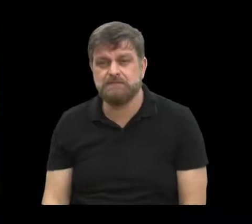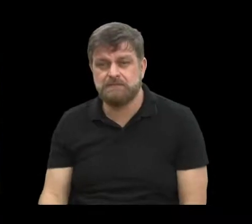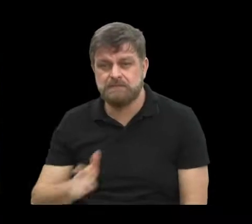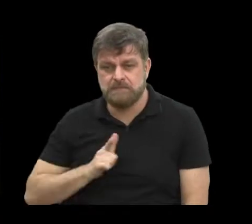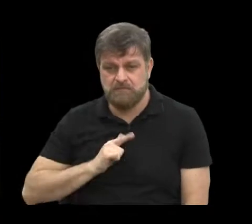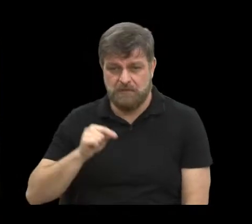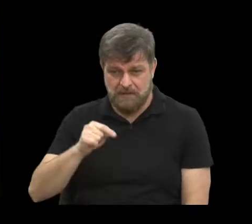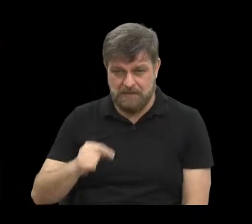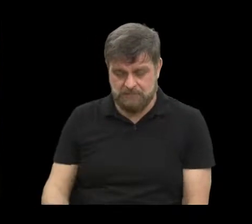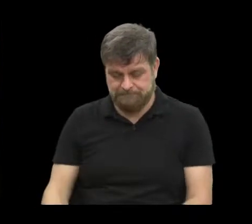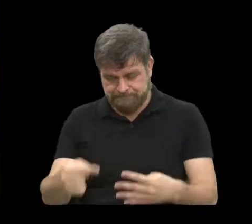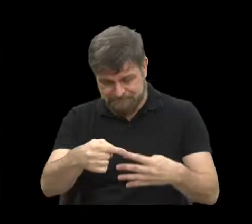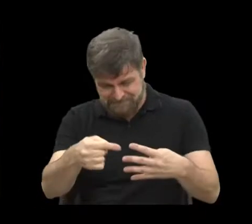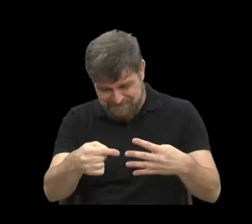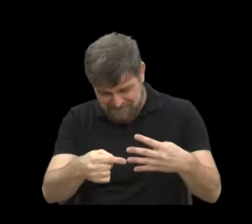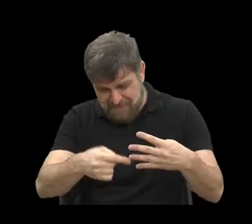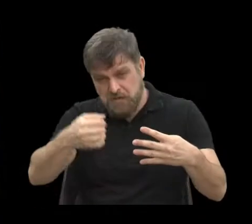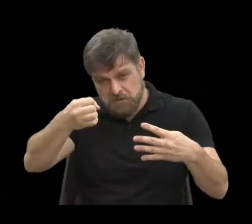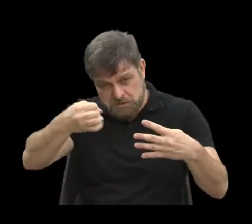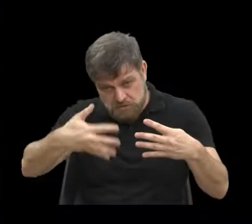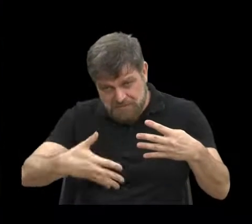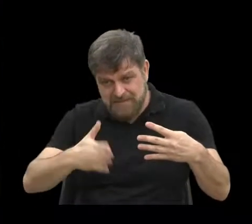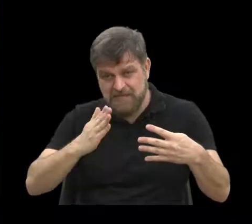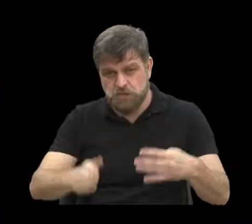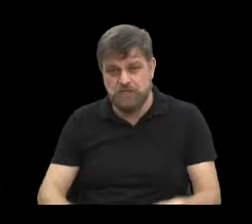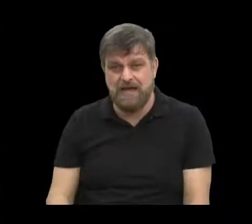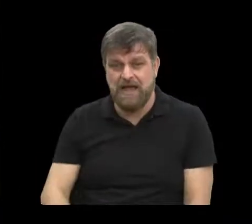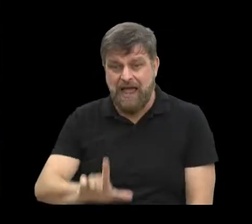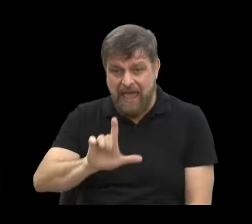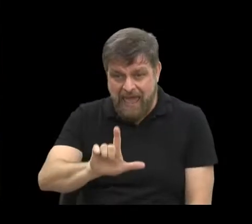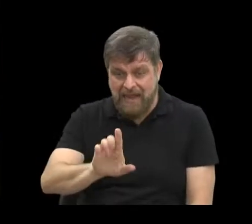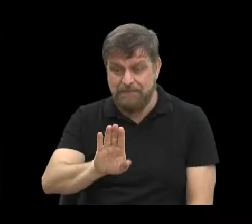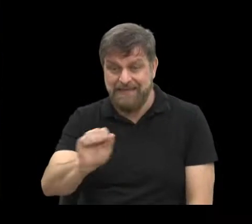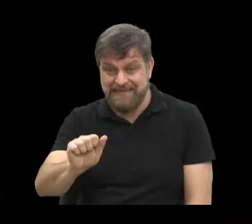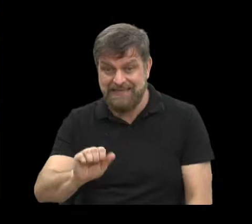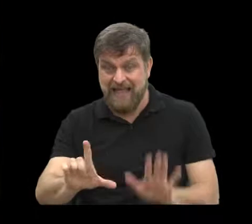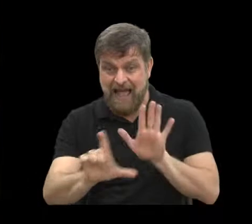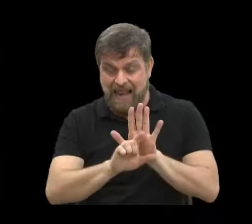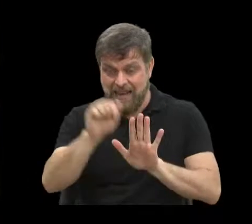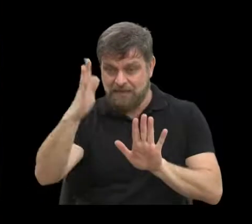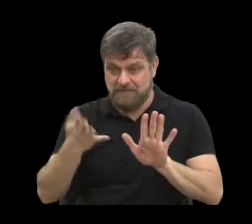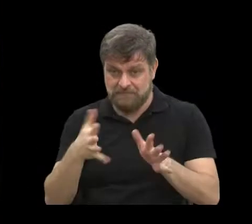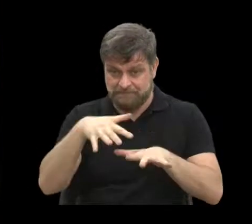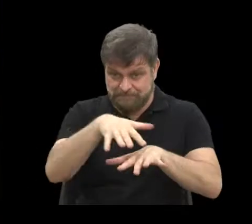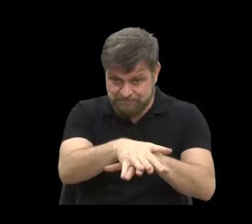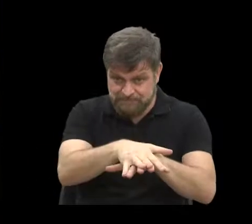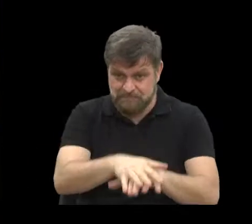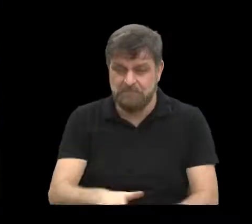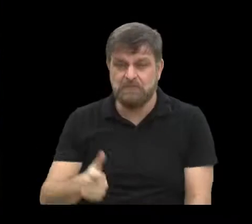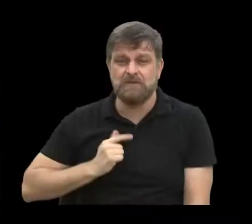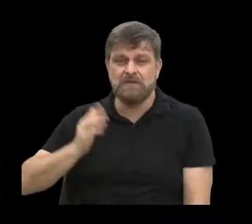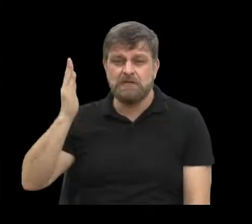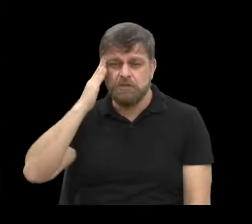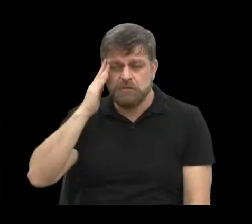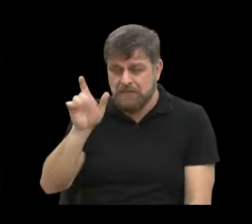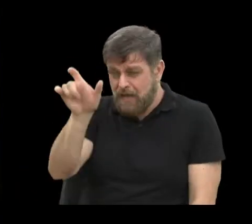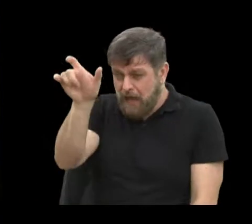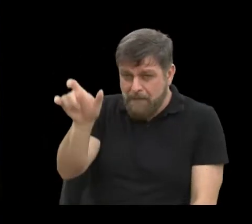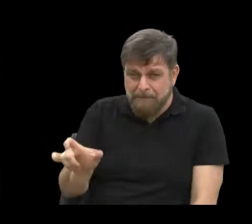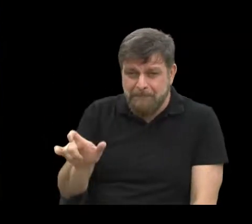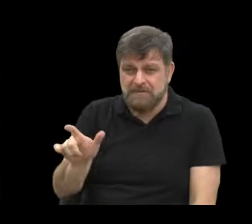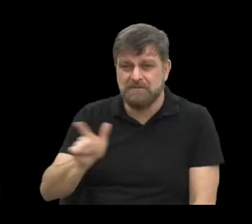daquela descrição que eu já fiz para vocês, da LBI, e o que a gente entende como impedimento de longo prazo são aqueles